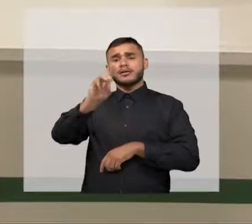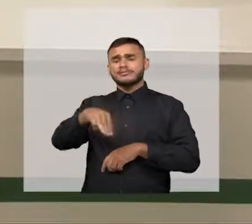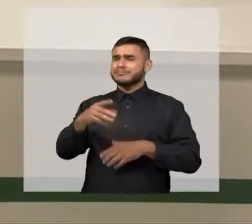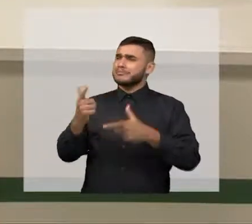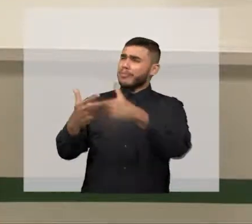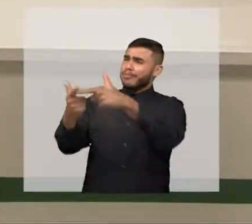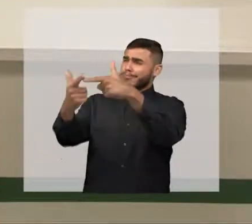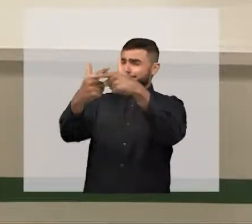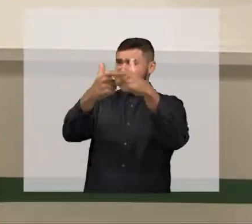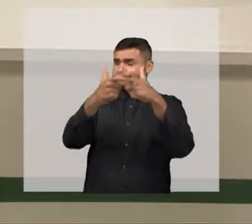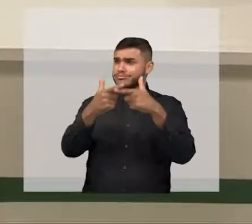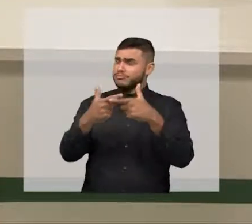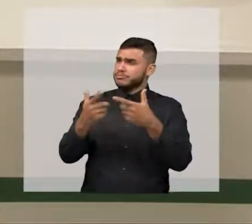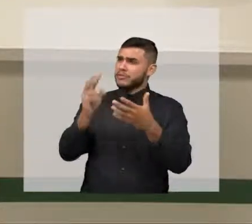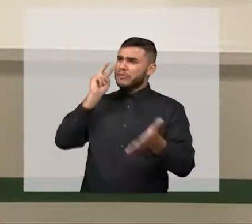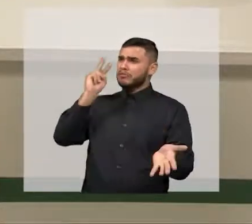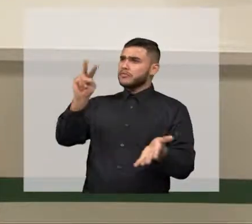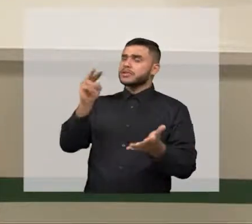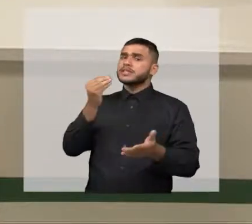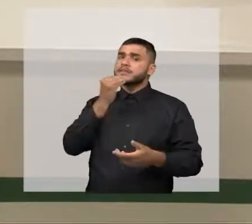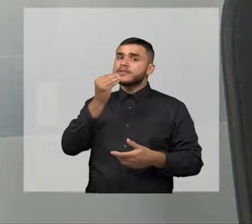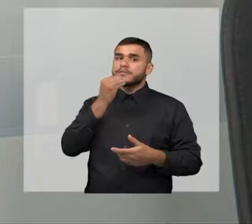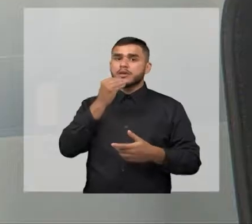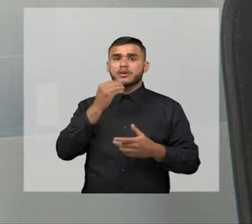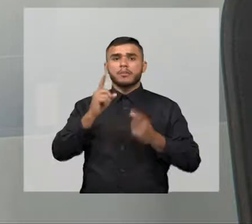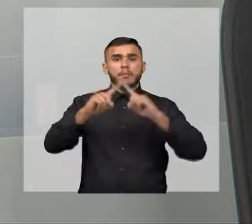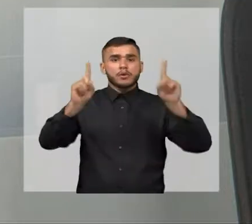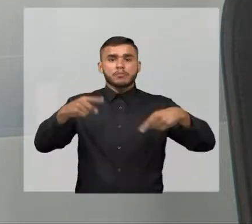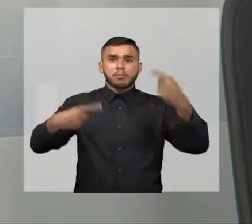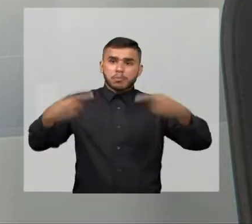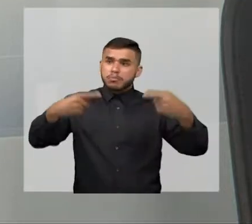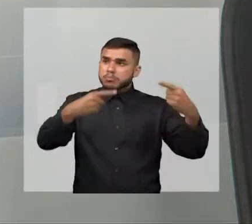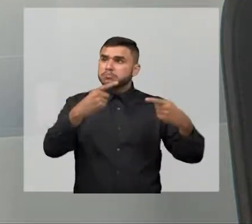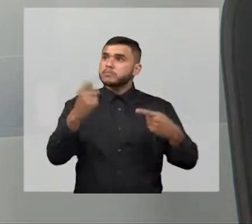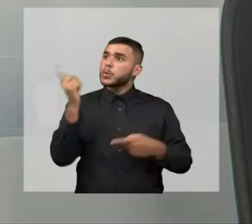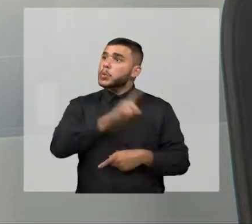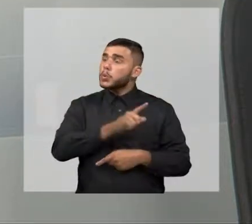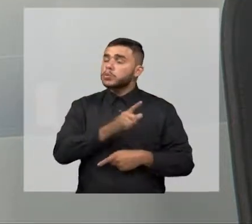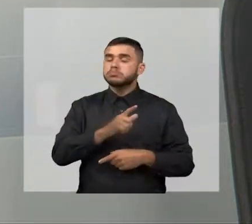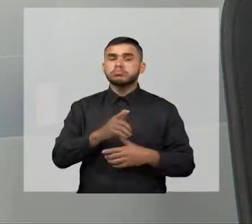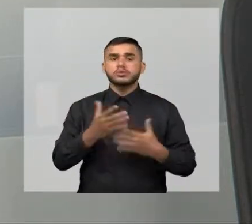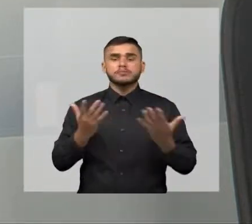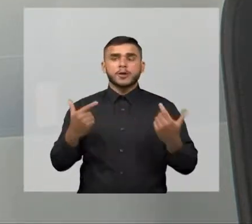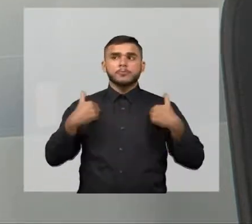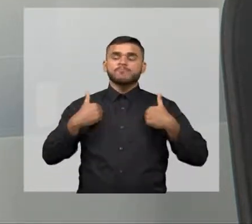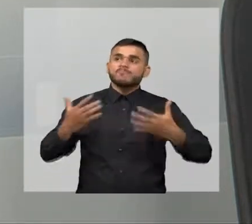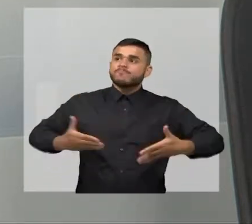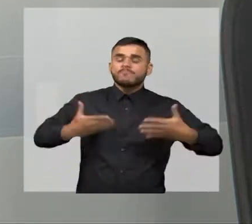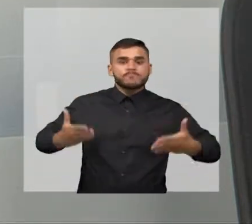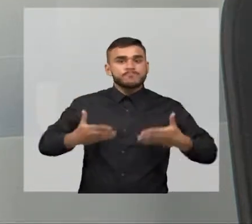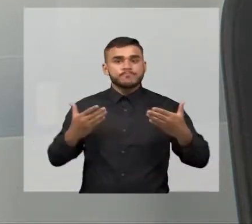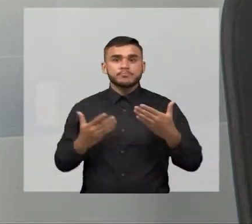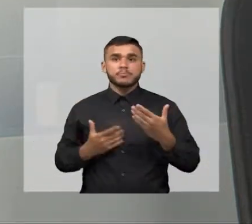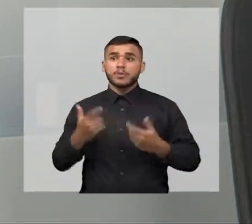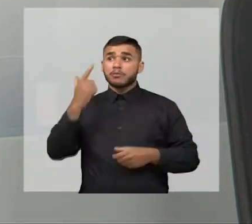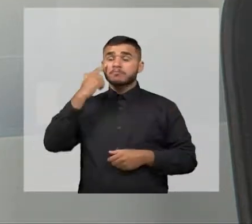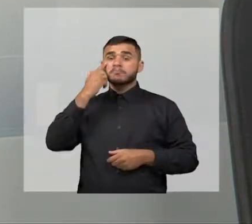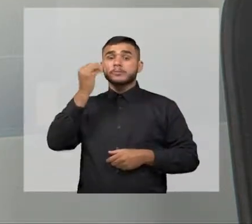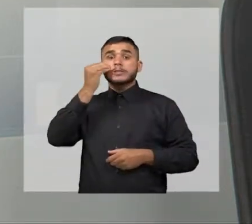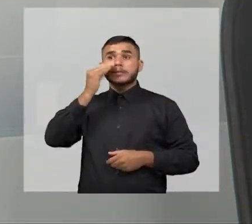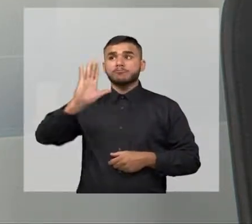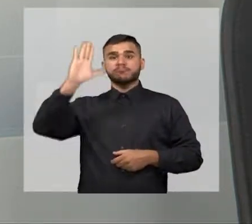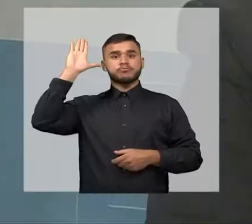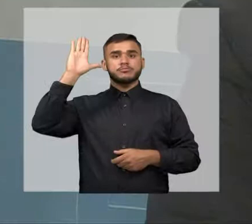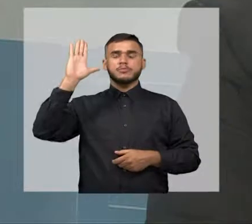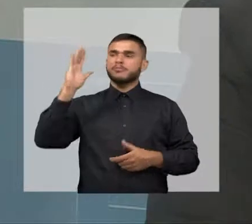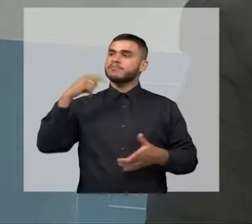cuidada, né? Muito cheia de problemas que através da boa política, muitos deles poderiam ser resolvidos e eu me empolguei com isso, mas acabou não